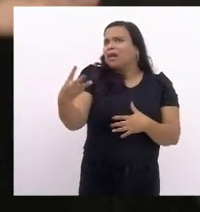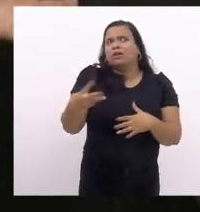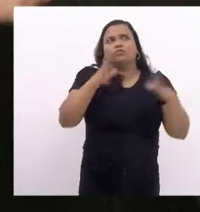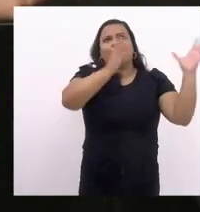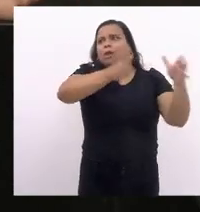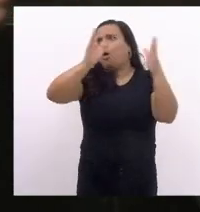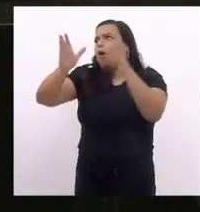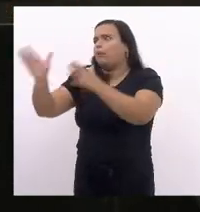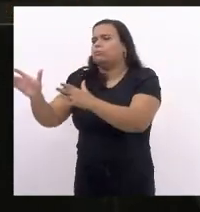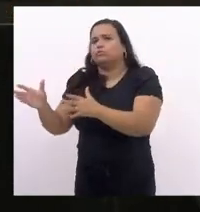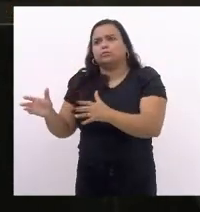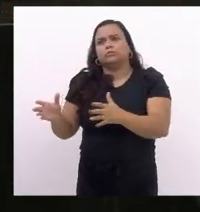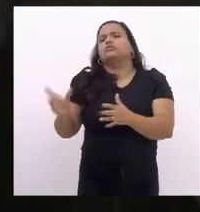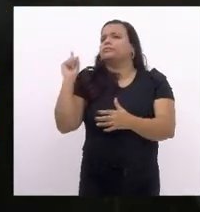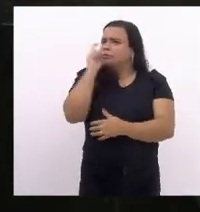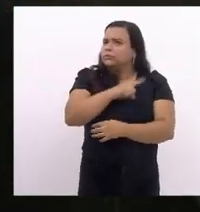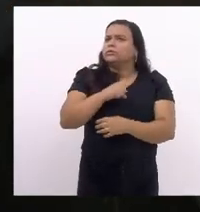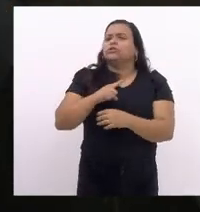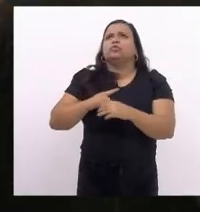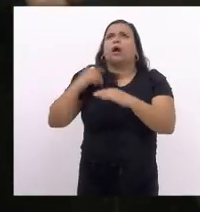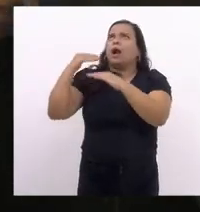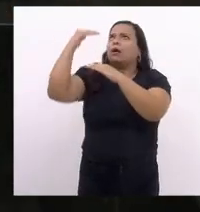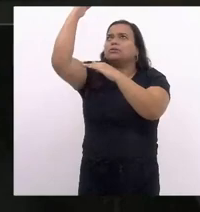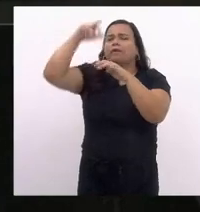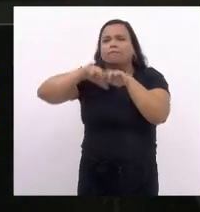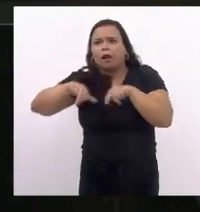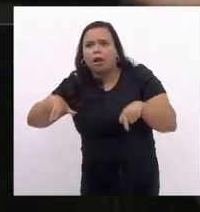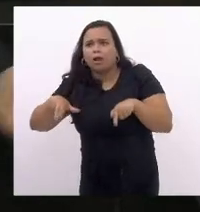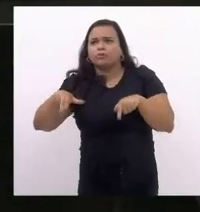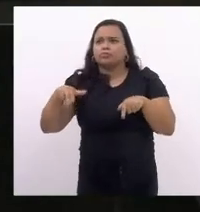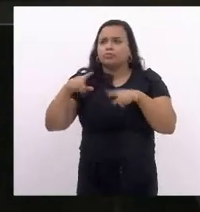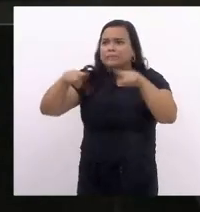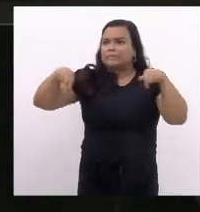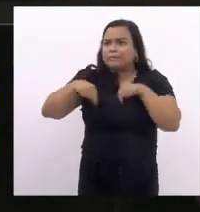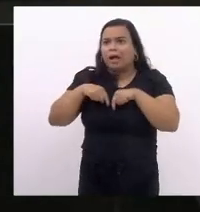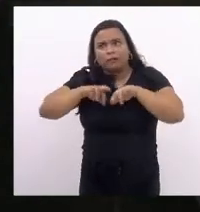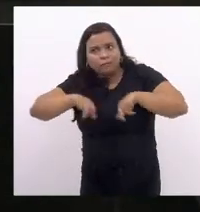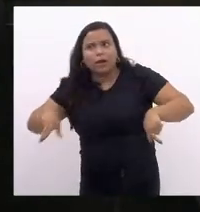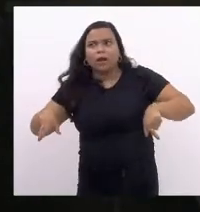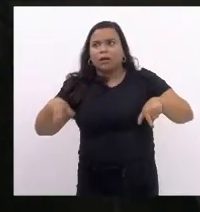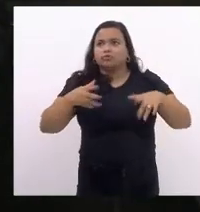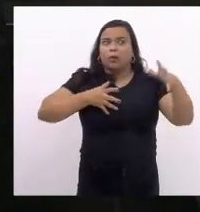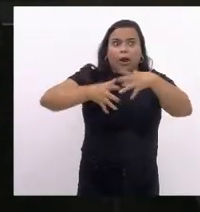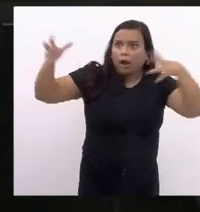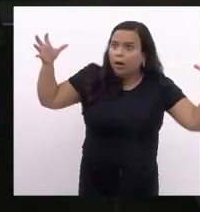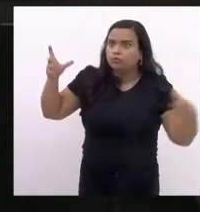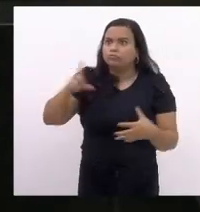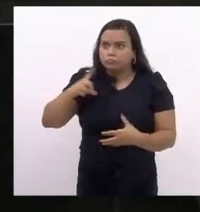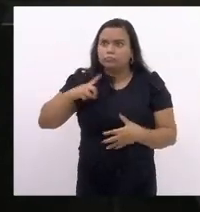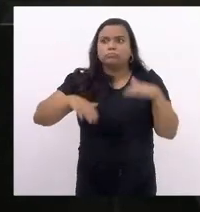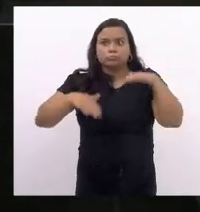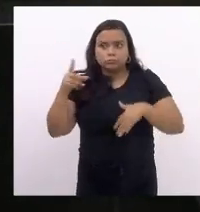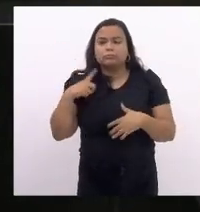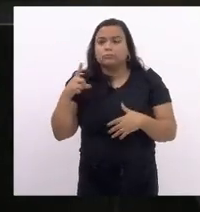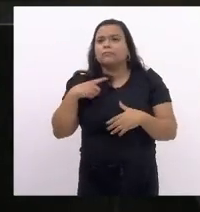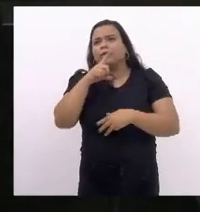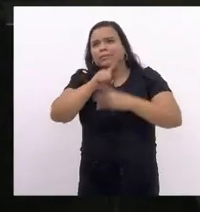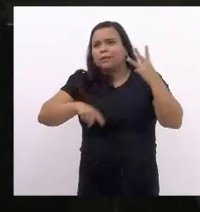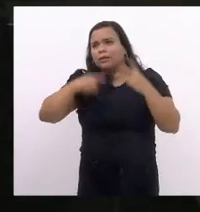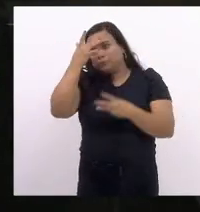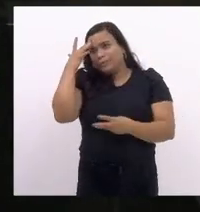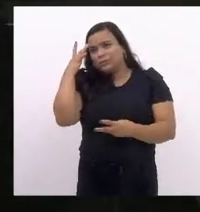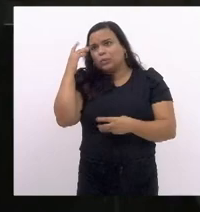mesmo terreno, vários andares, várias salas, áreas físicas enormes, áreas construídas enormes, com 3 pessoas de